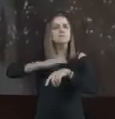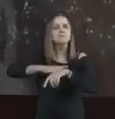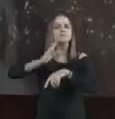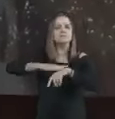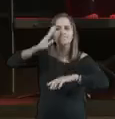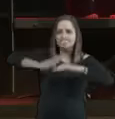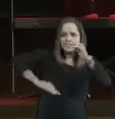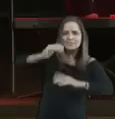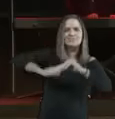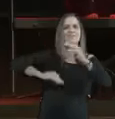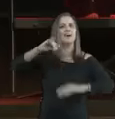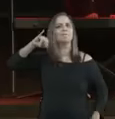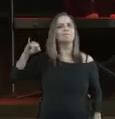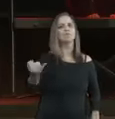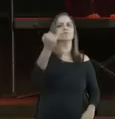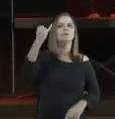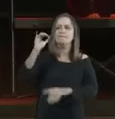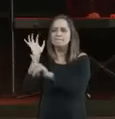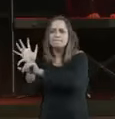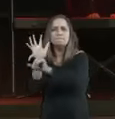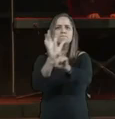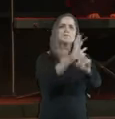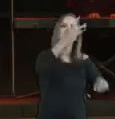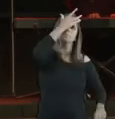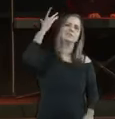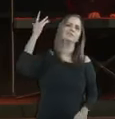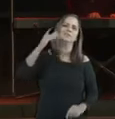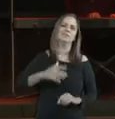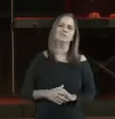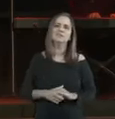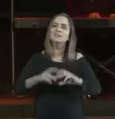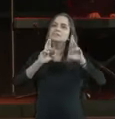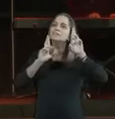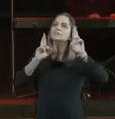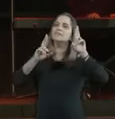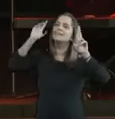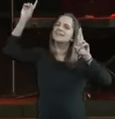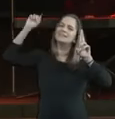ganhar vidas. Que Deus nos abençoe. Amém?